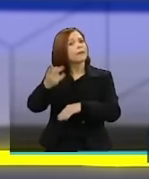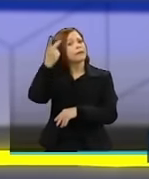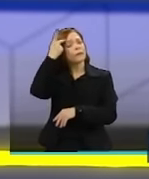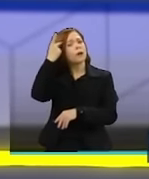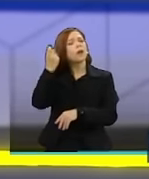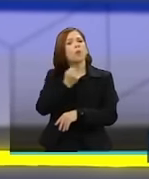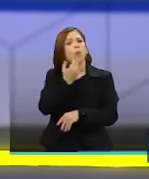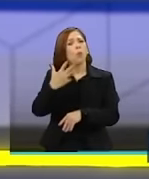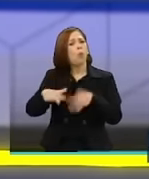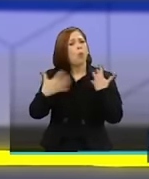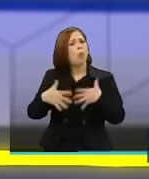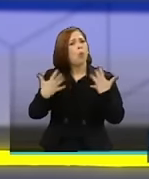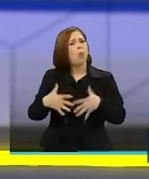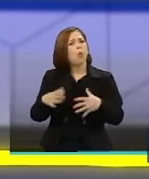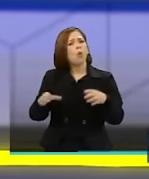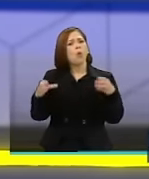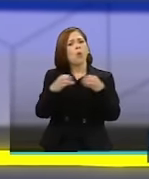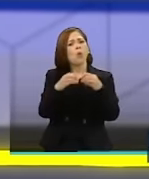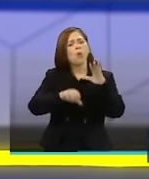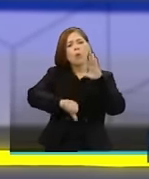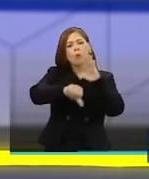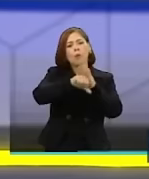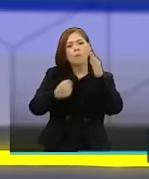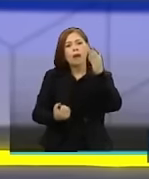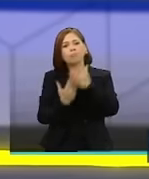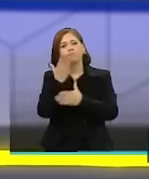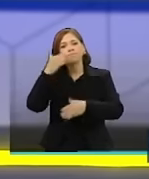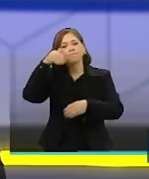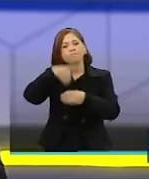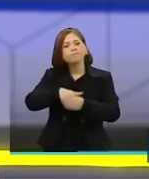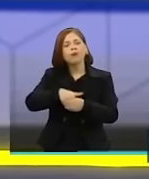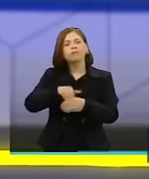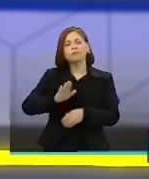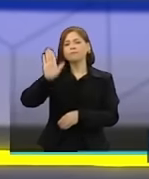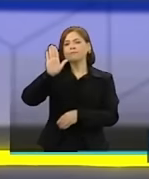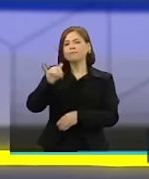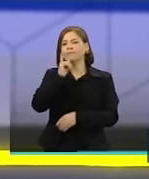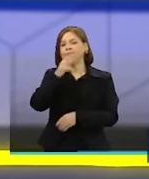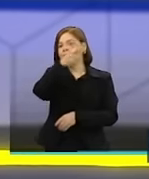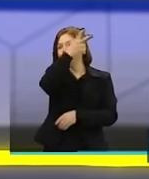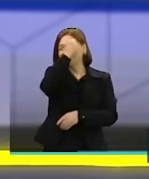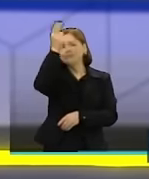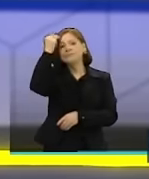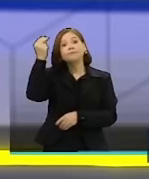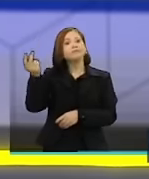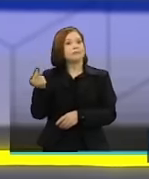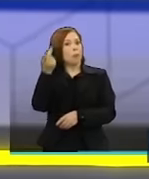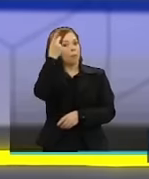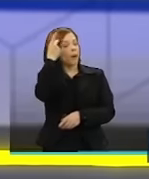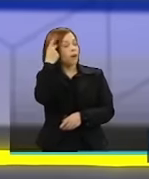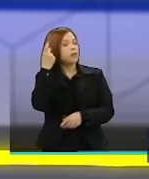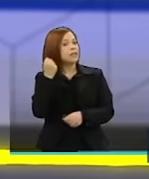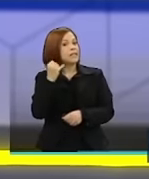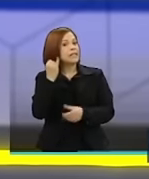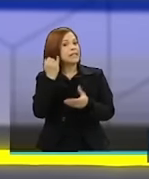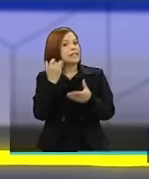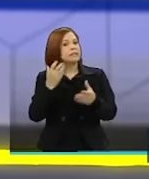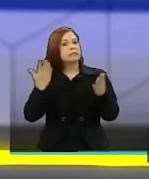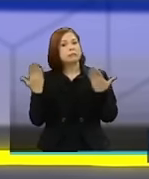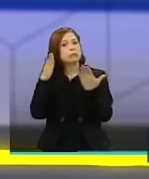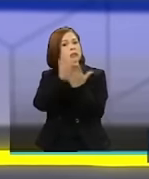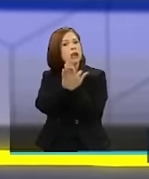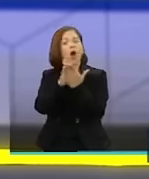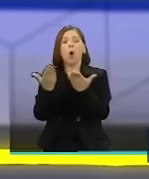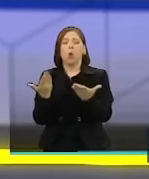quanto deve movimentar o crime organizado para eleger um candidato, por exemplo, um prefeito de São Paulo. Se você não combater de cara, como